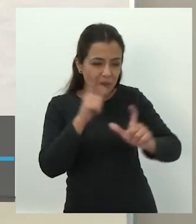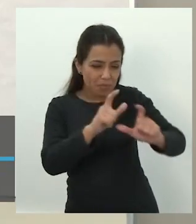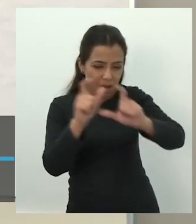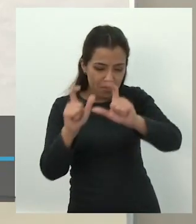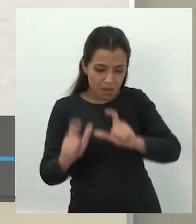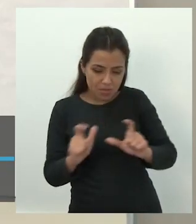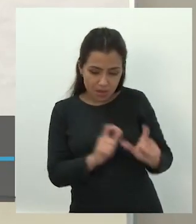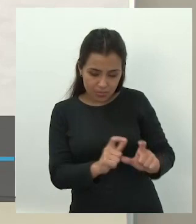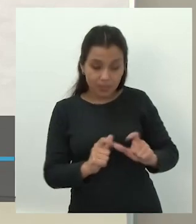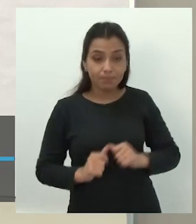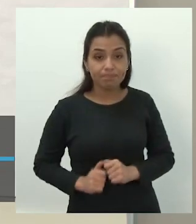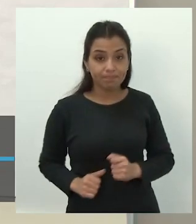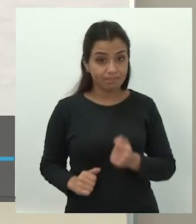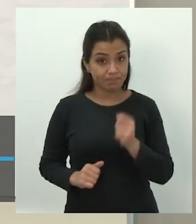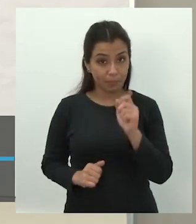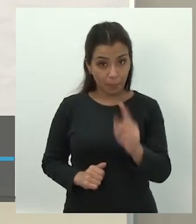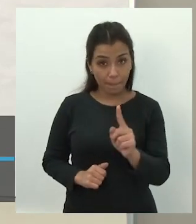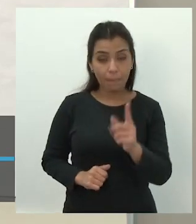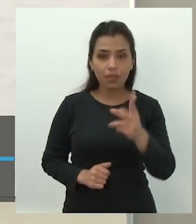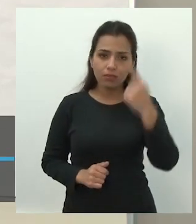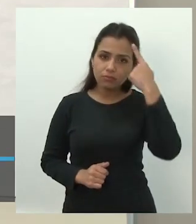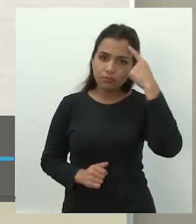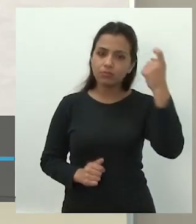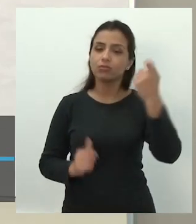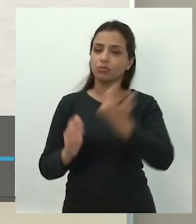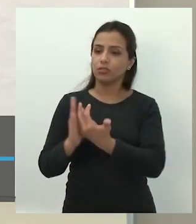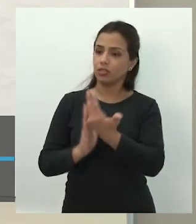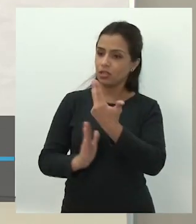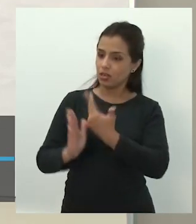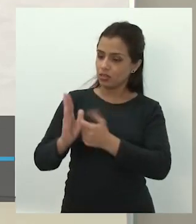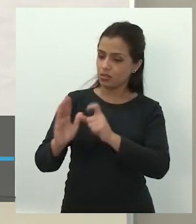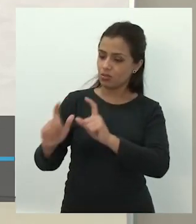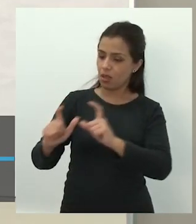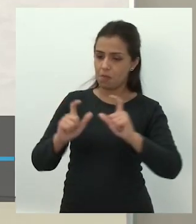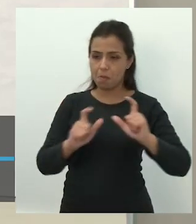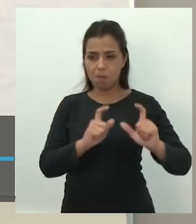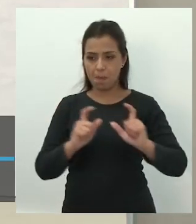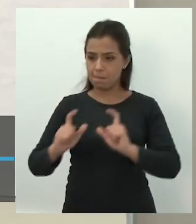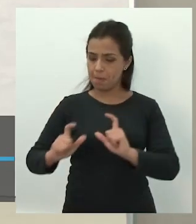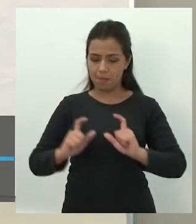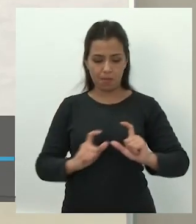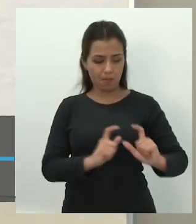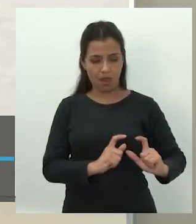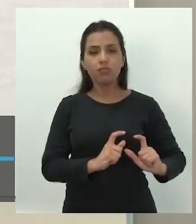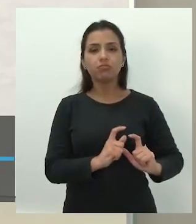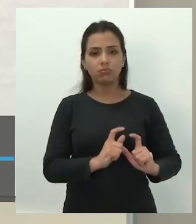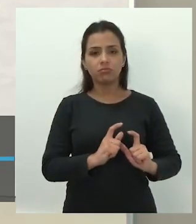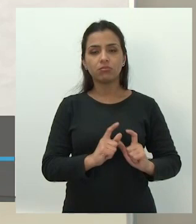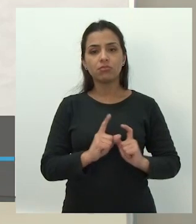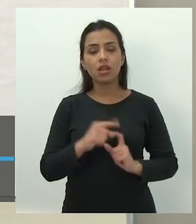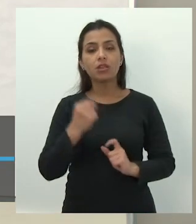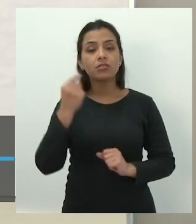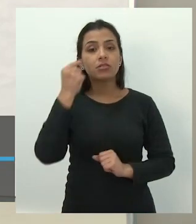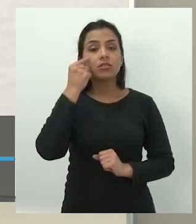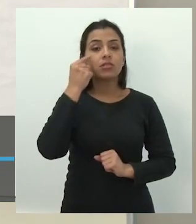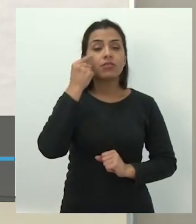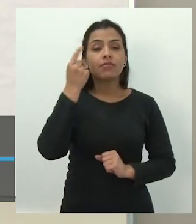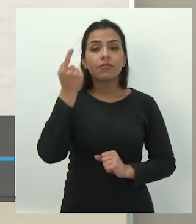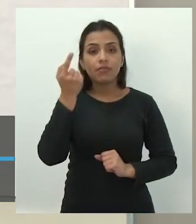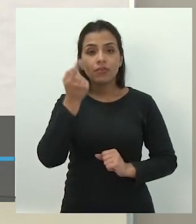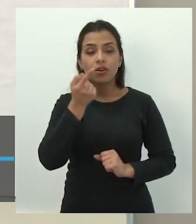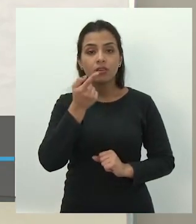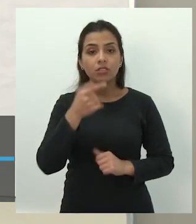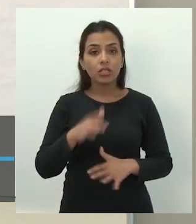vocês vão fazer esse desenho dessas imagens todas, dessa sequência de imagens, justamente para a gente poder prever, lembra?